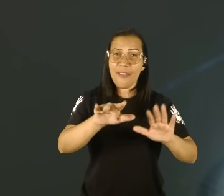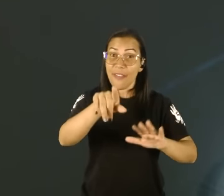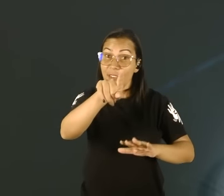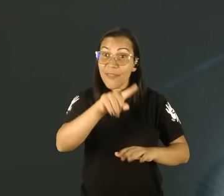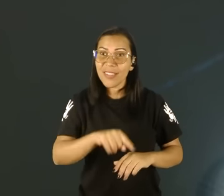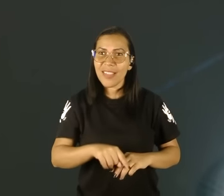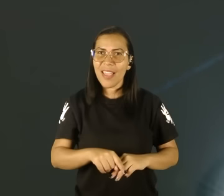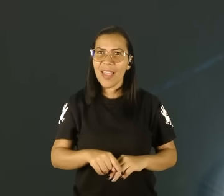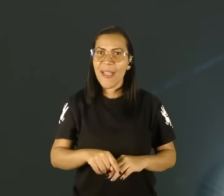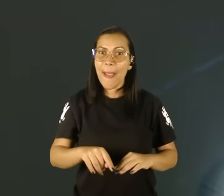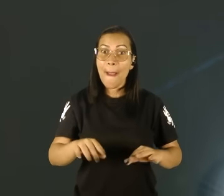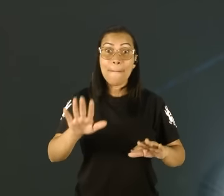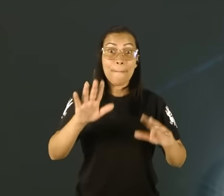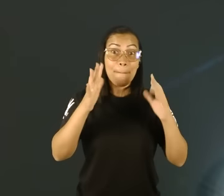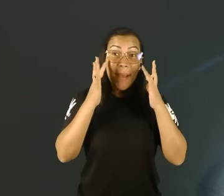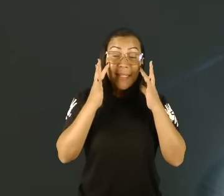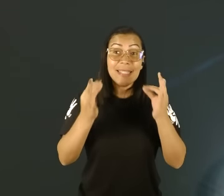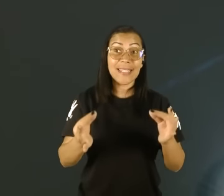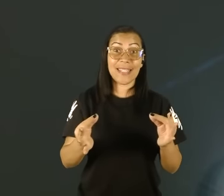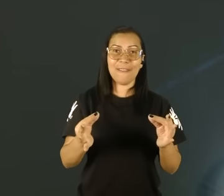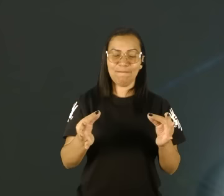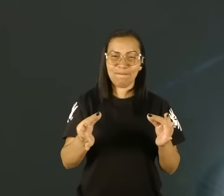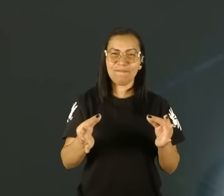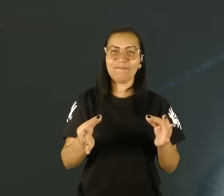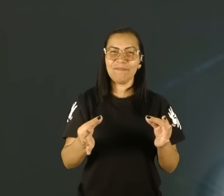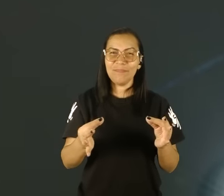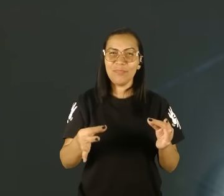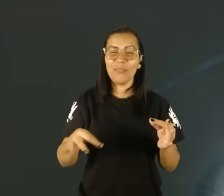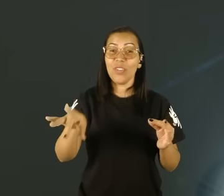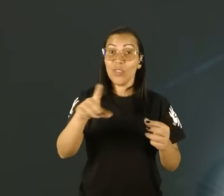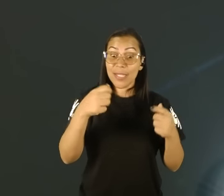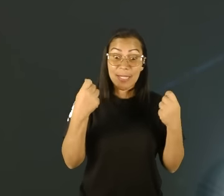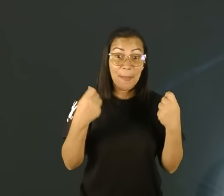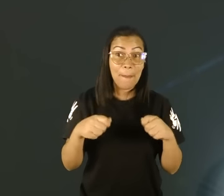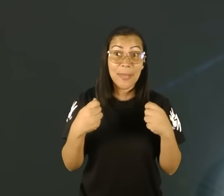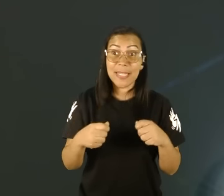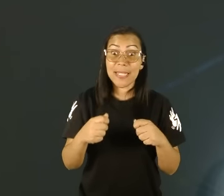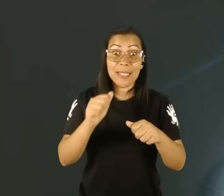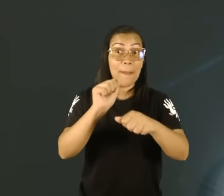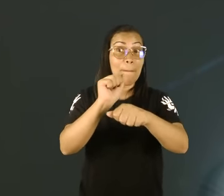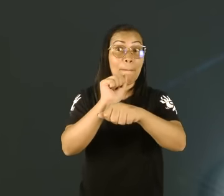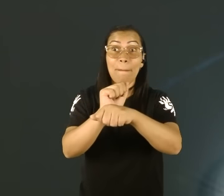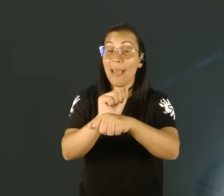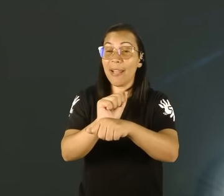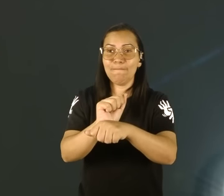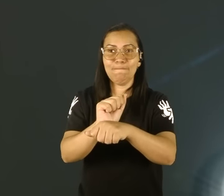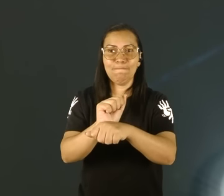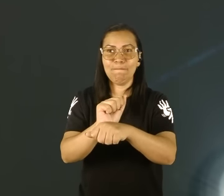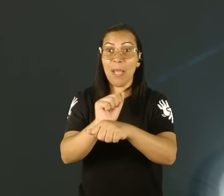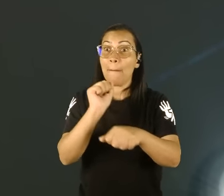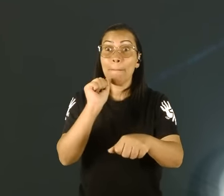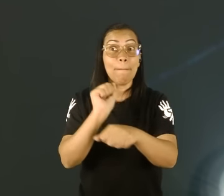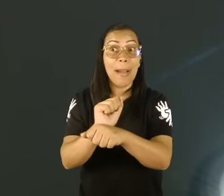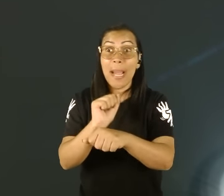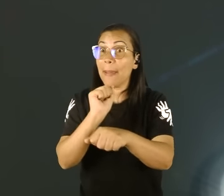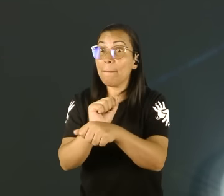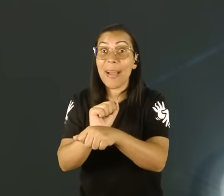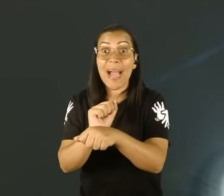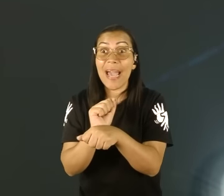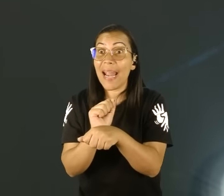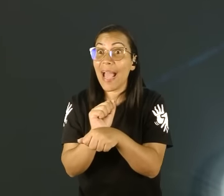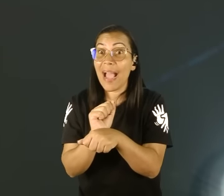não. Exatamente porque você está fazendo muito que a tua vida está indo para o vinagre. Exatamente porque você não para. Esse sentimento de fazer tudo